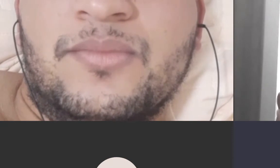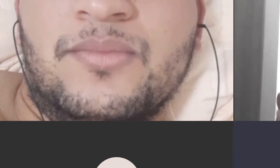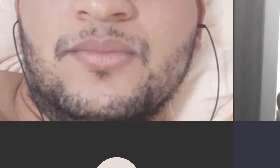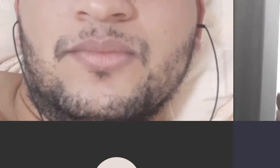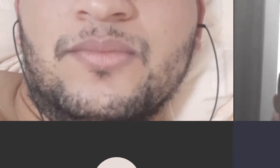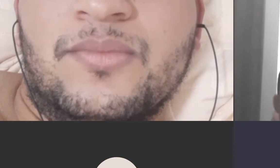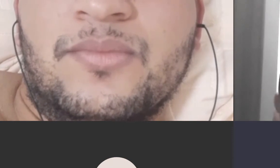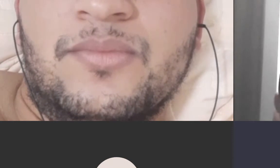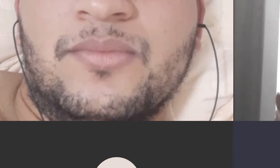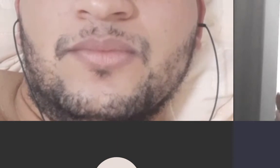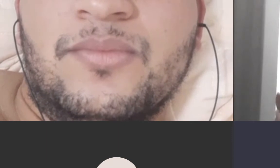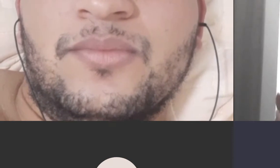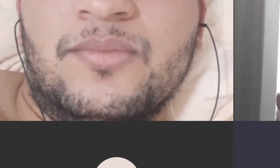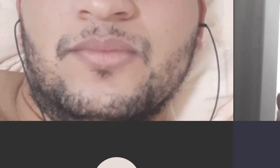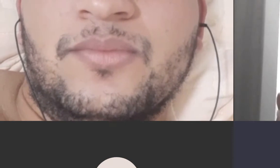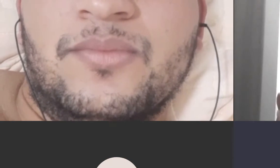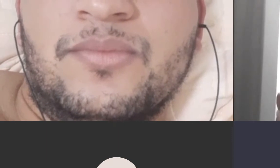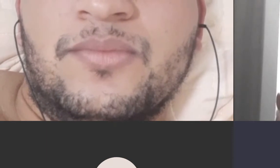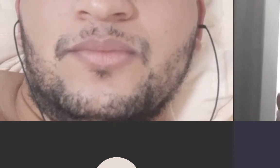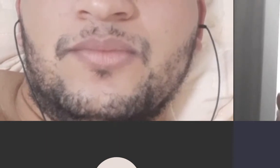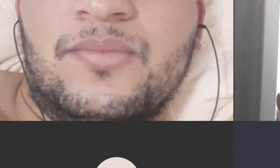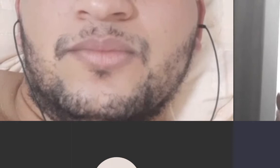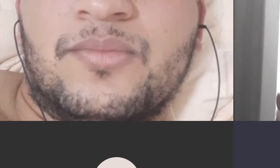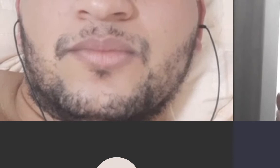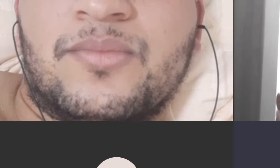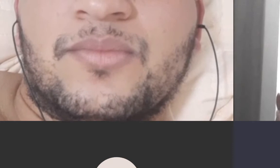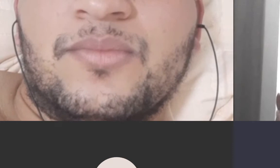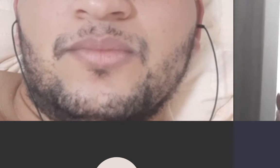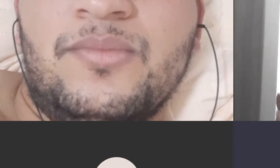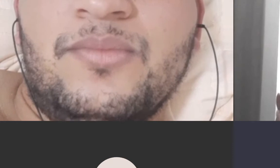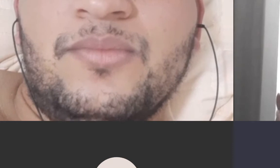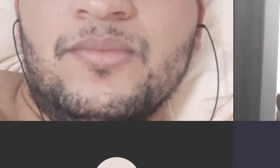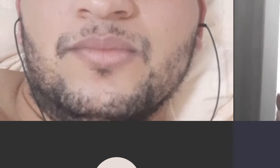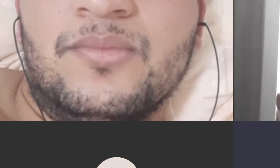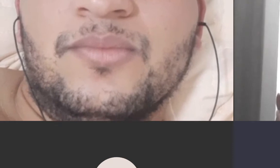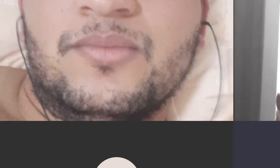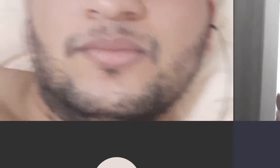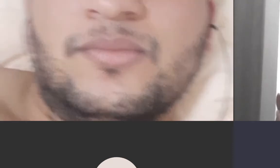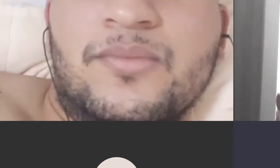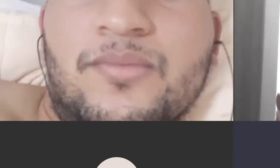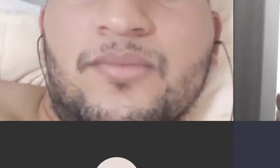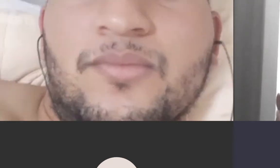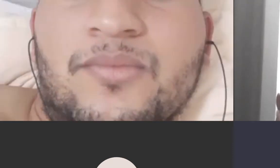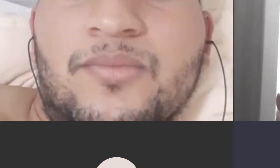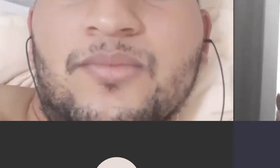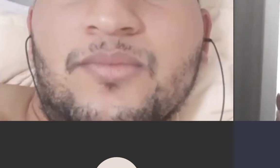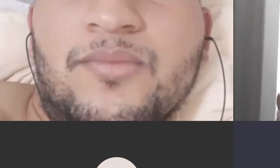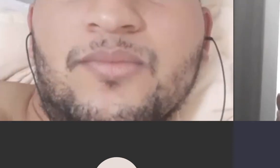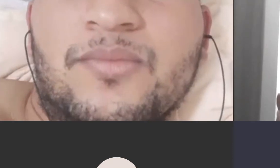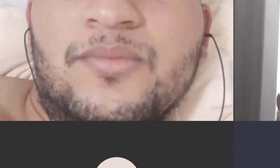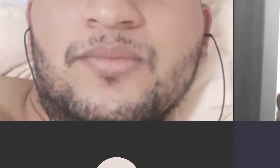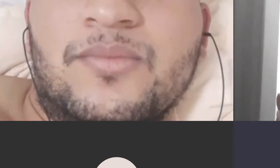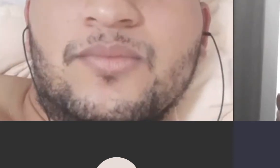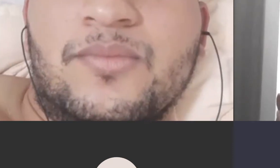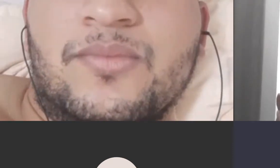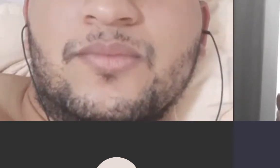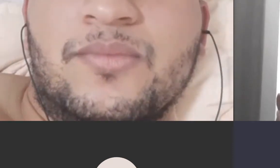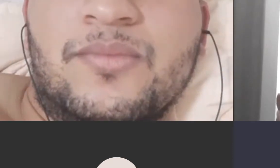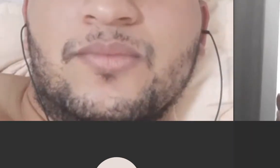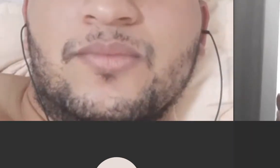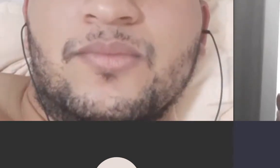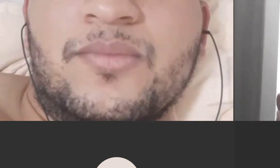solução, a função da solução tampão, né? Ela padronizar, ela estabilizar o pH de uma